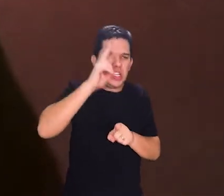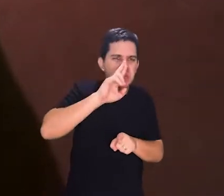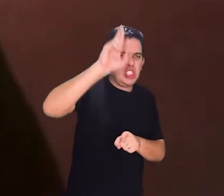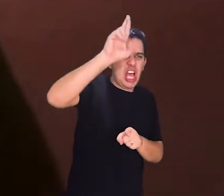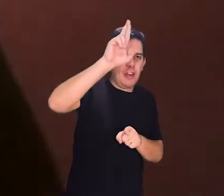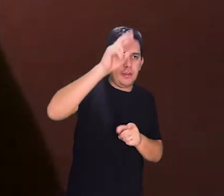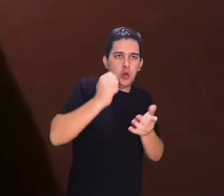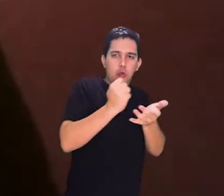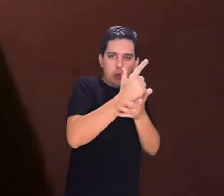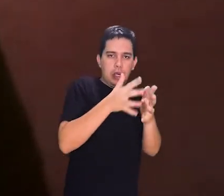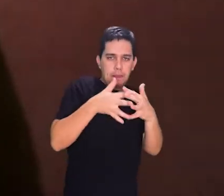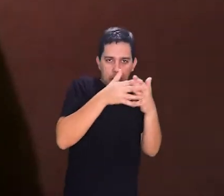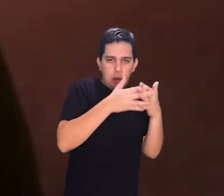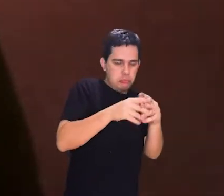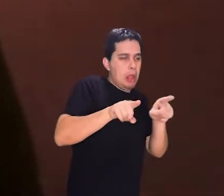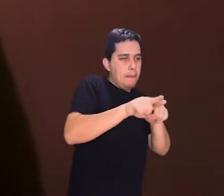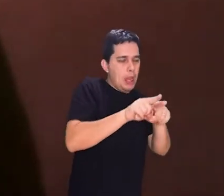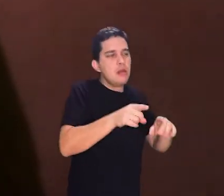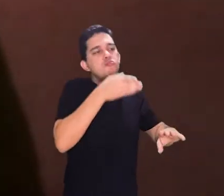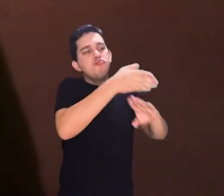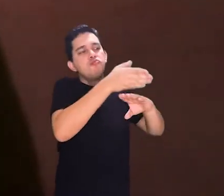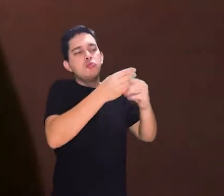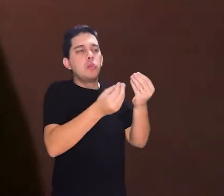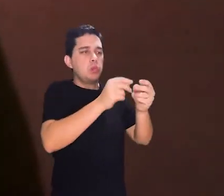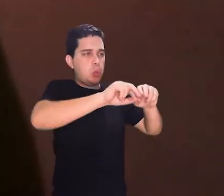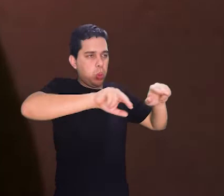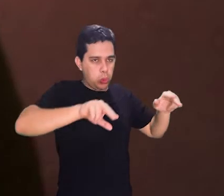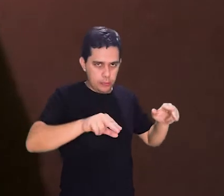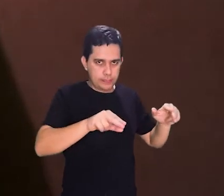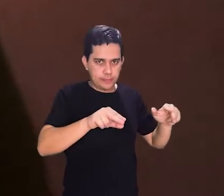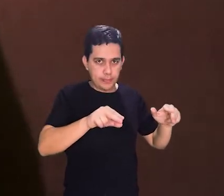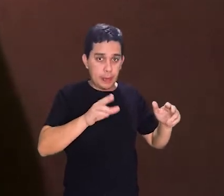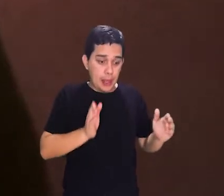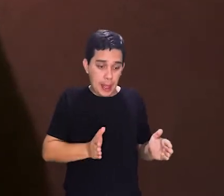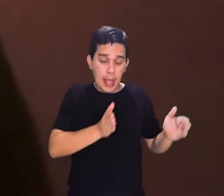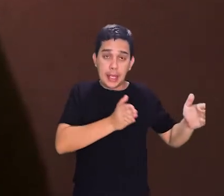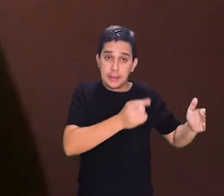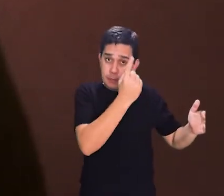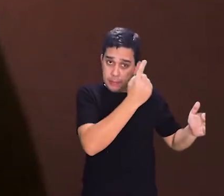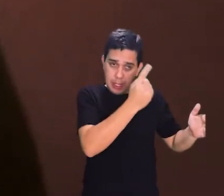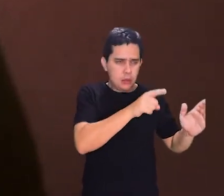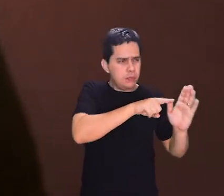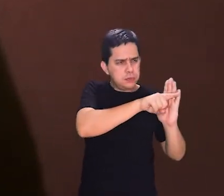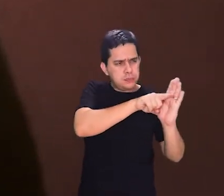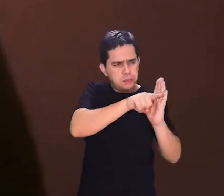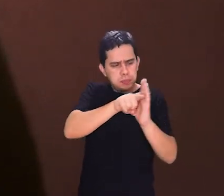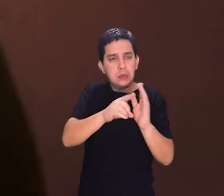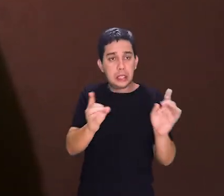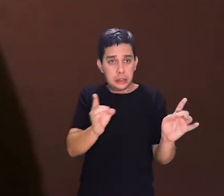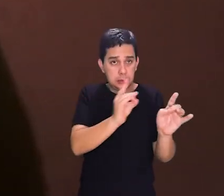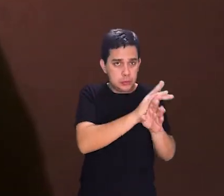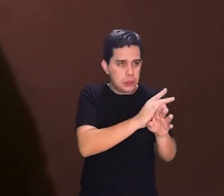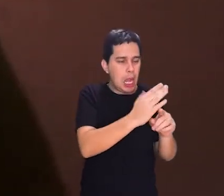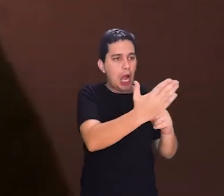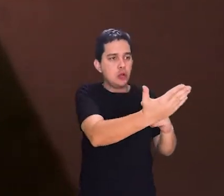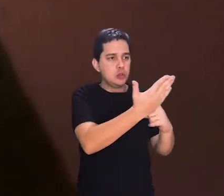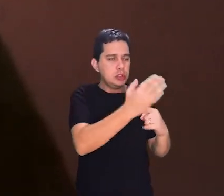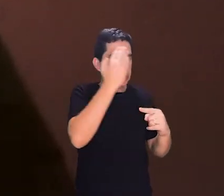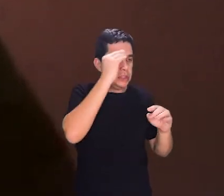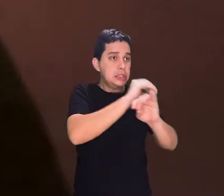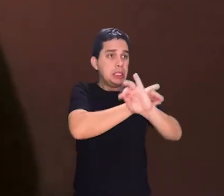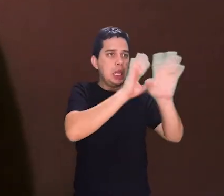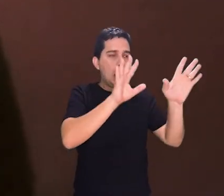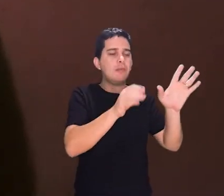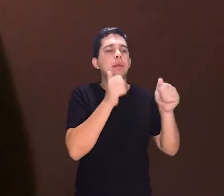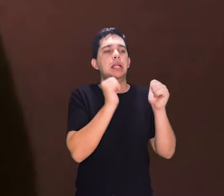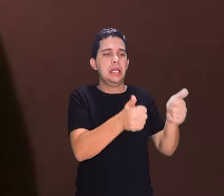da primeira fase é que a gente, o horizonte se abriu para a gente chegar nos receptadores, que foi essa